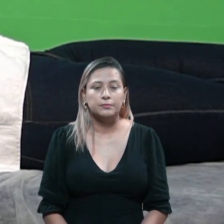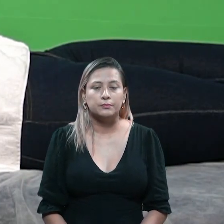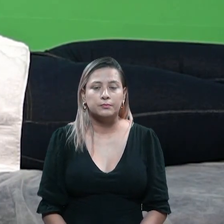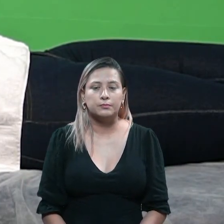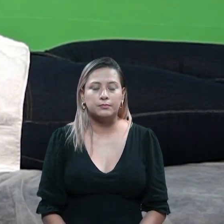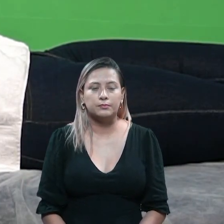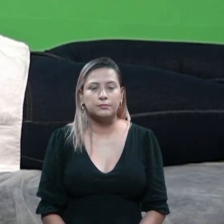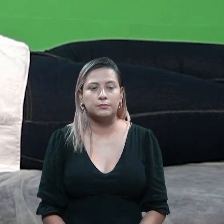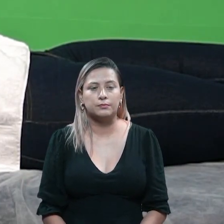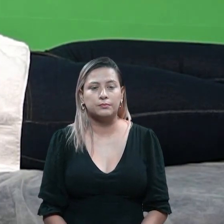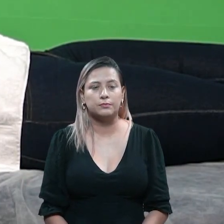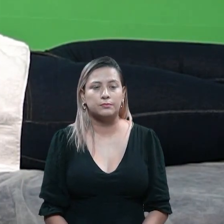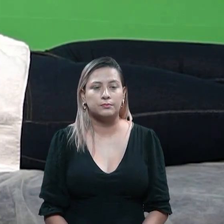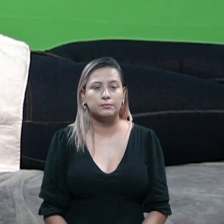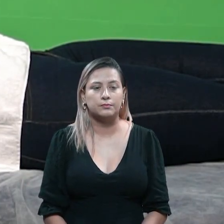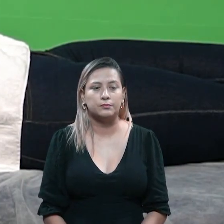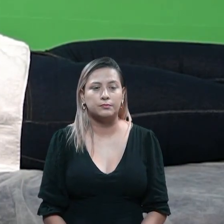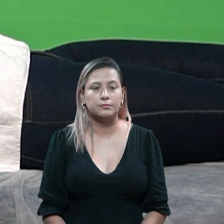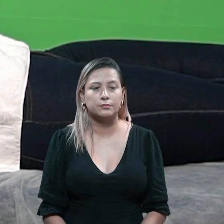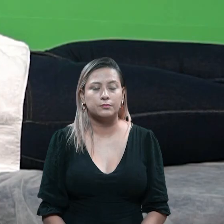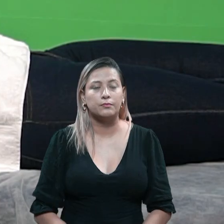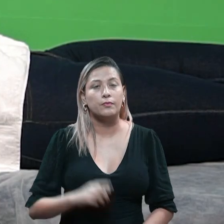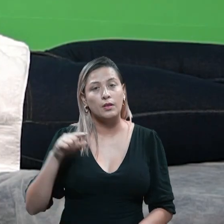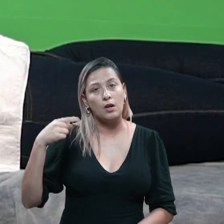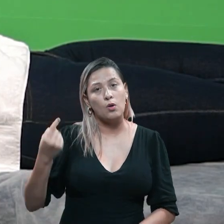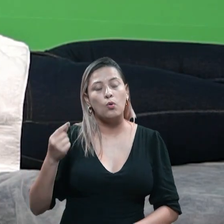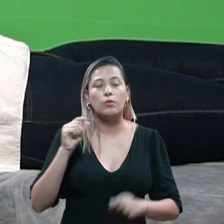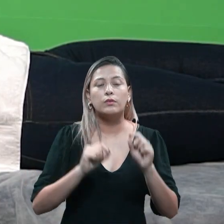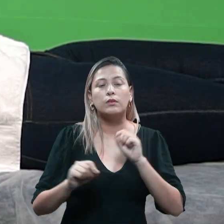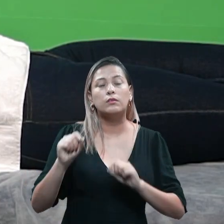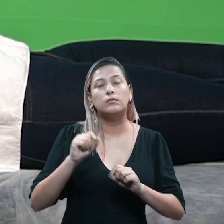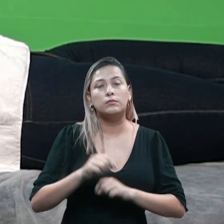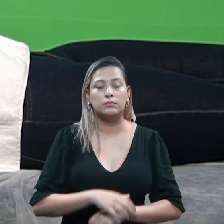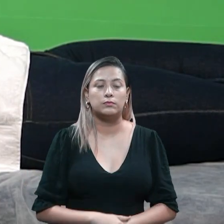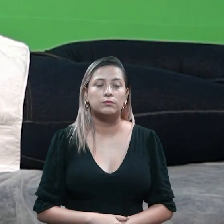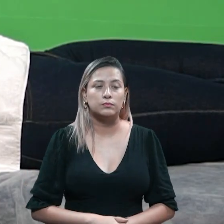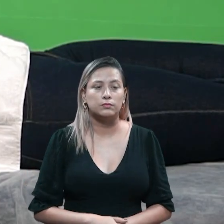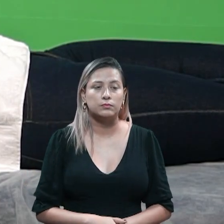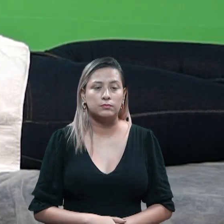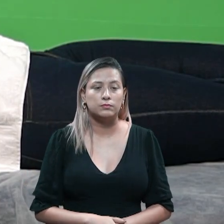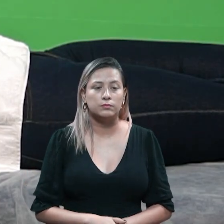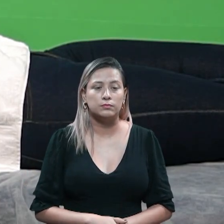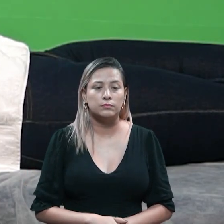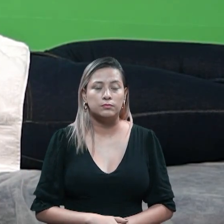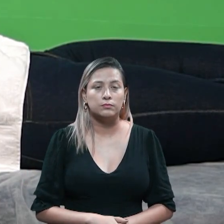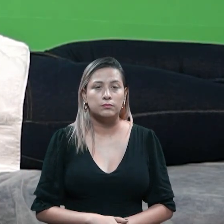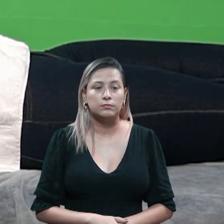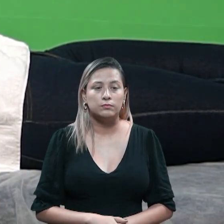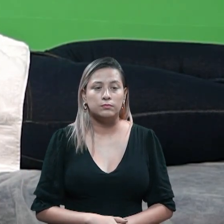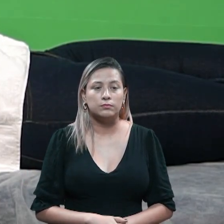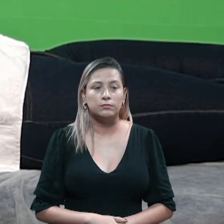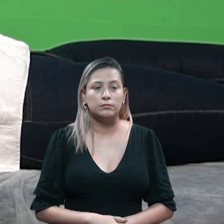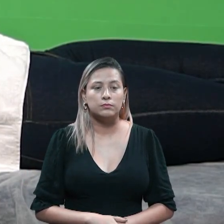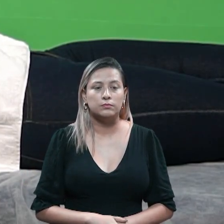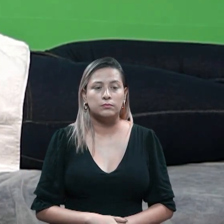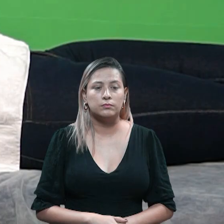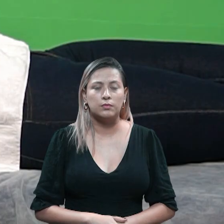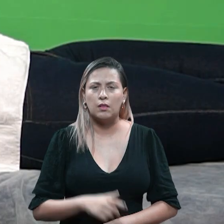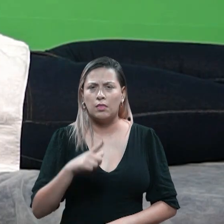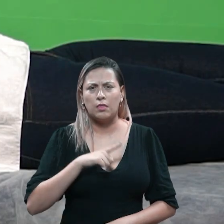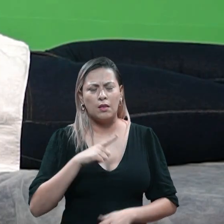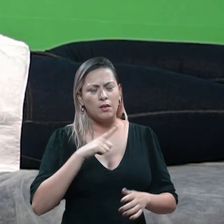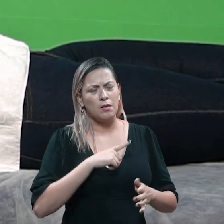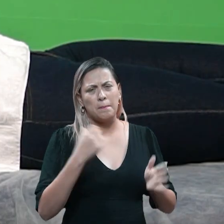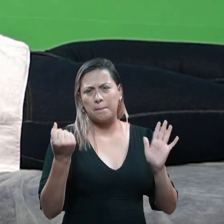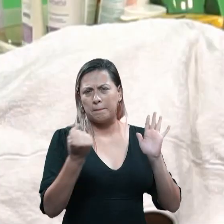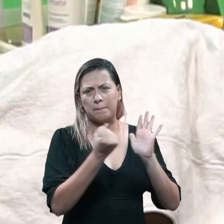A outra forma de retirar é com um lencinho. Esse aqui, a gente encontra várias marcas no